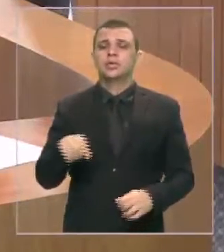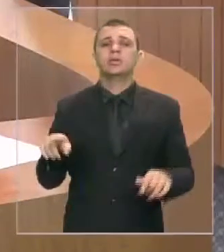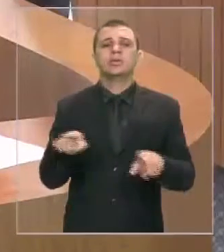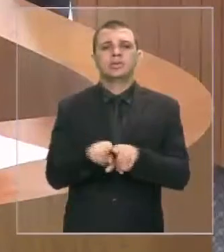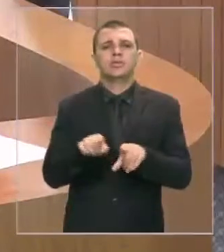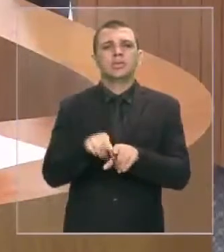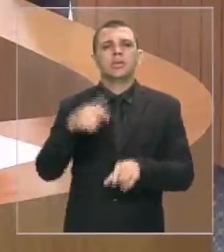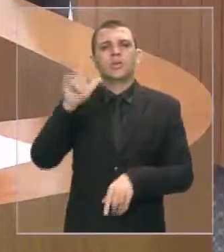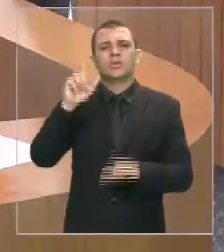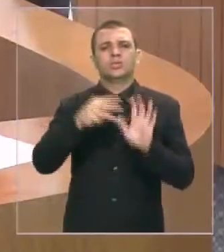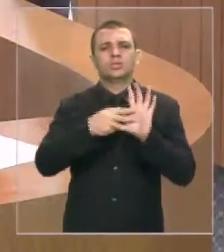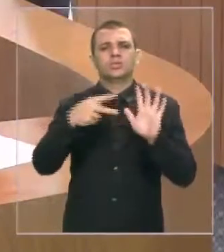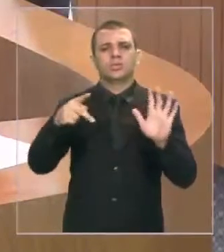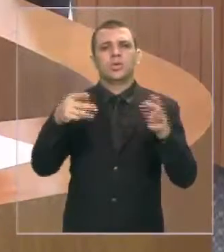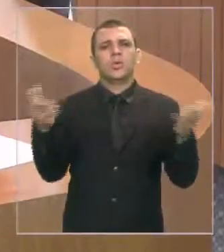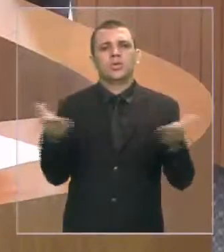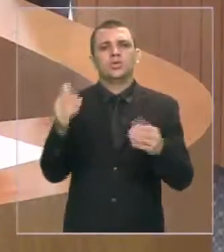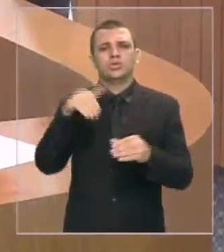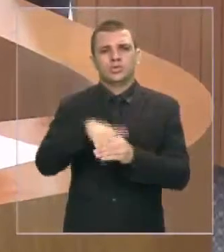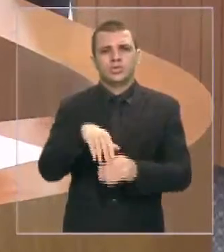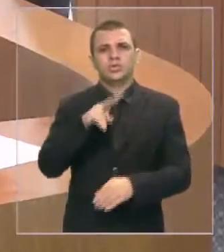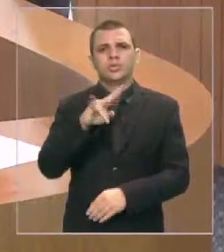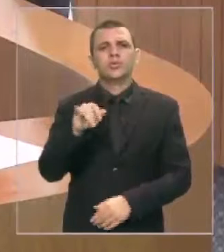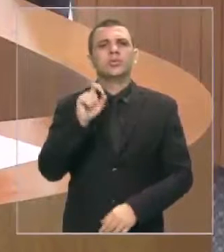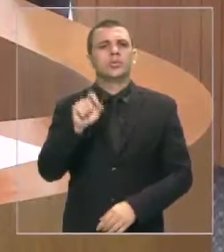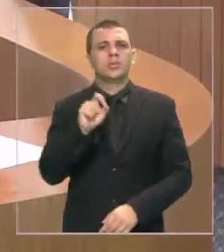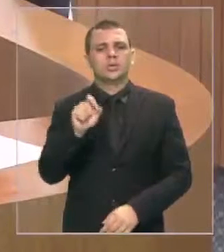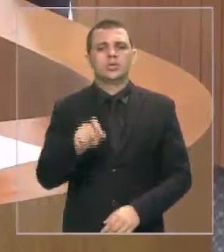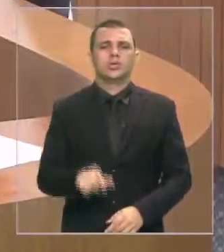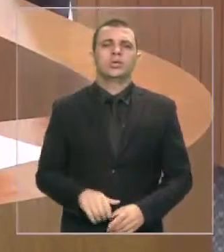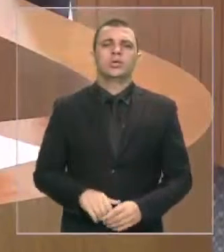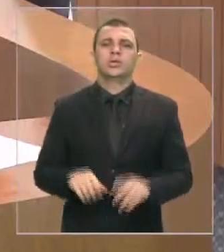vamos votar hoje nessa casa, que é a